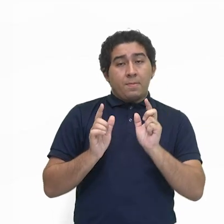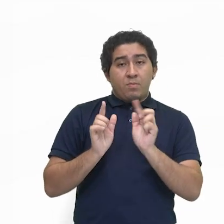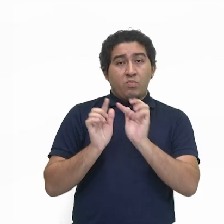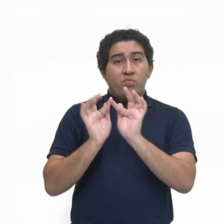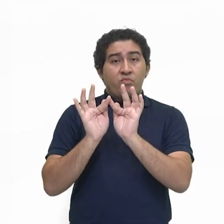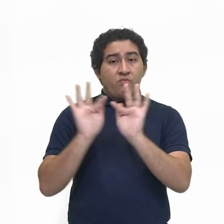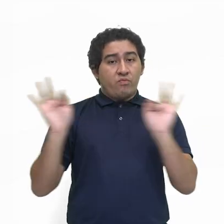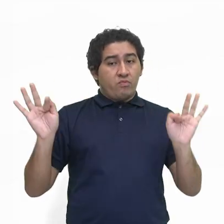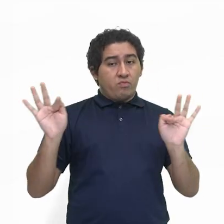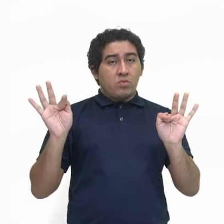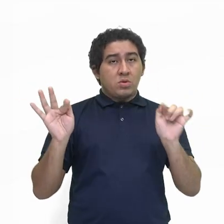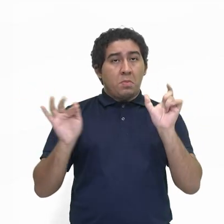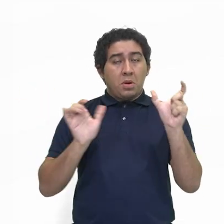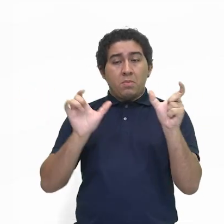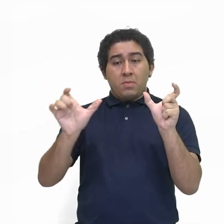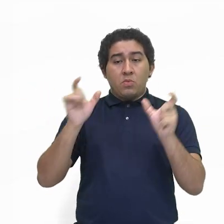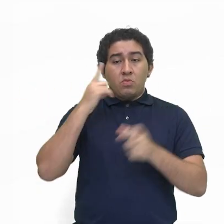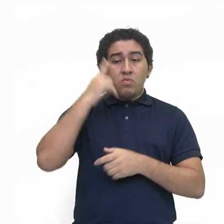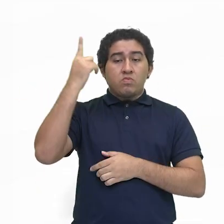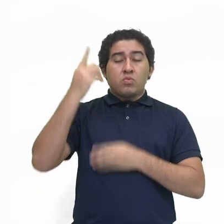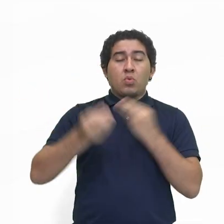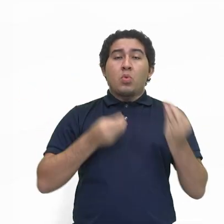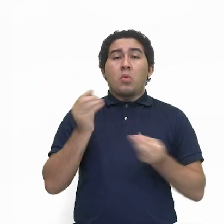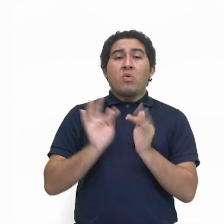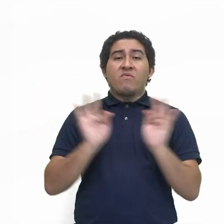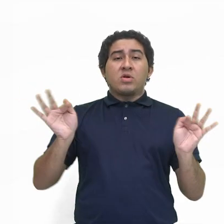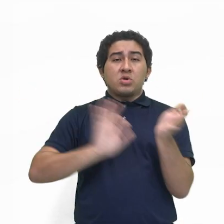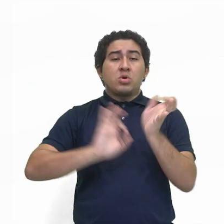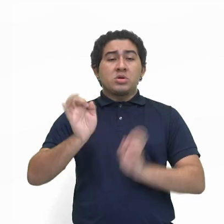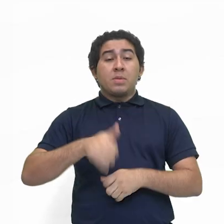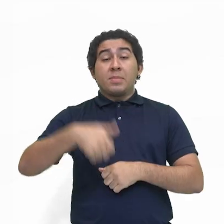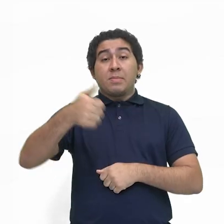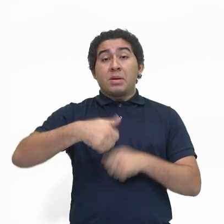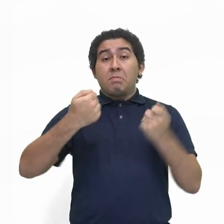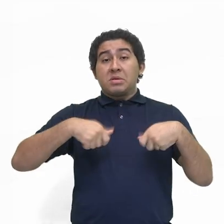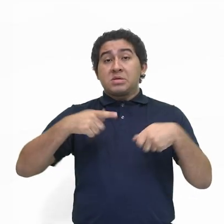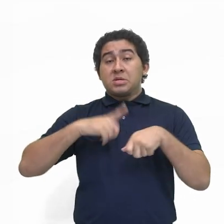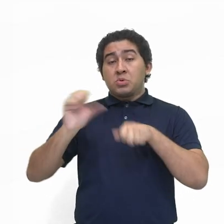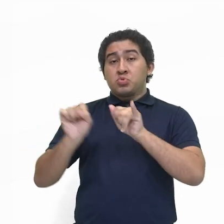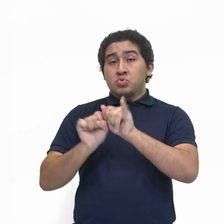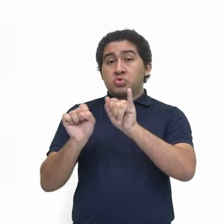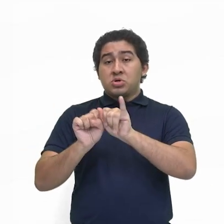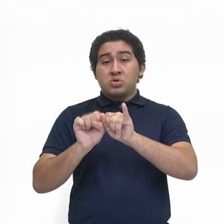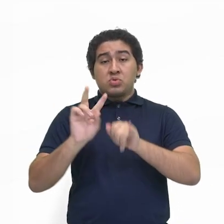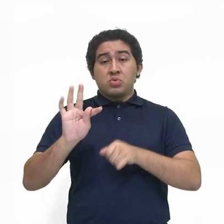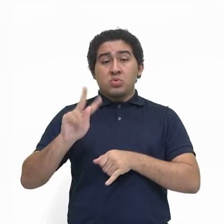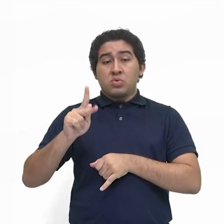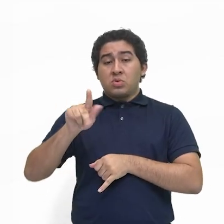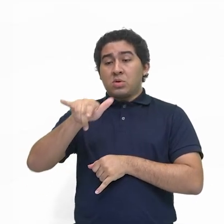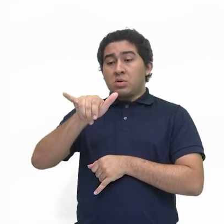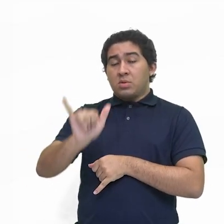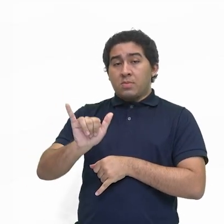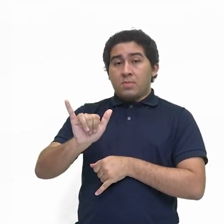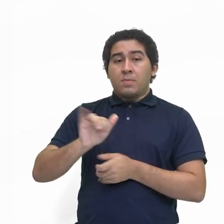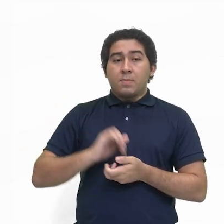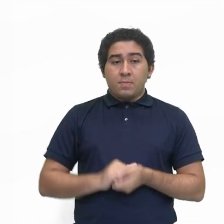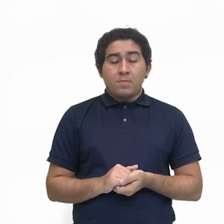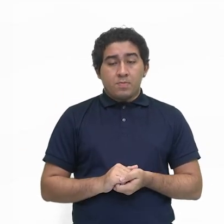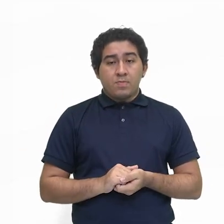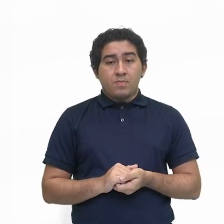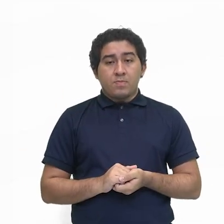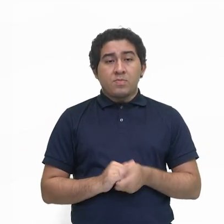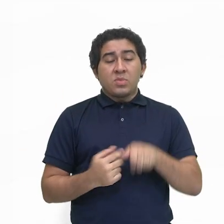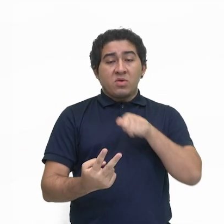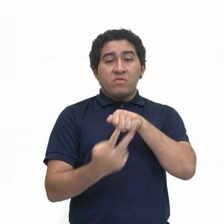Como que eu poderia construir a minha frase? Primeiramente, eu preciso do sujeito, né? They. They é o sujeito.